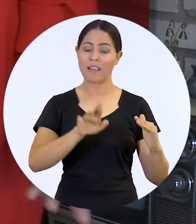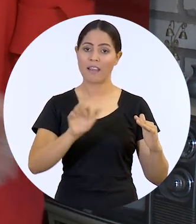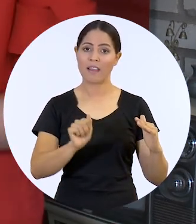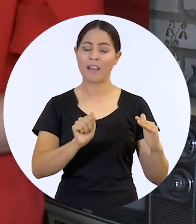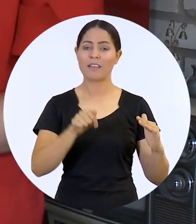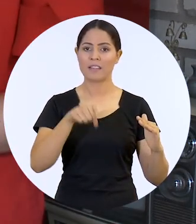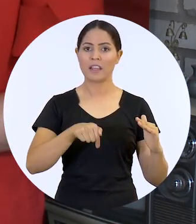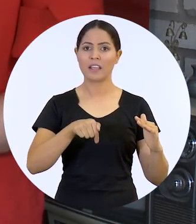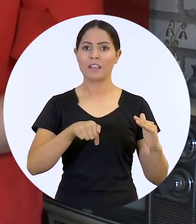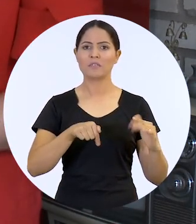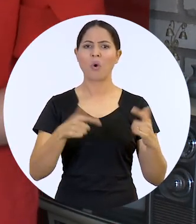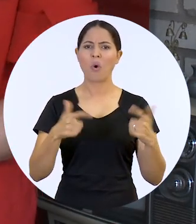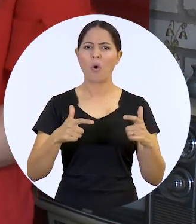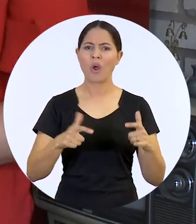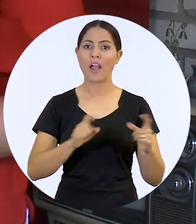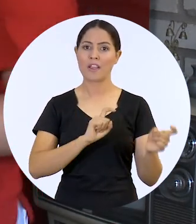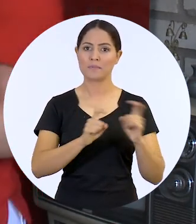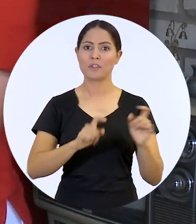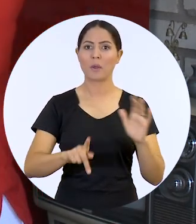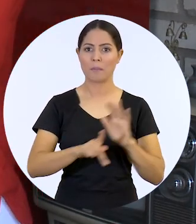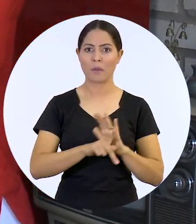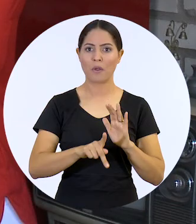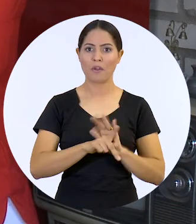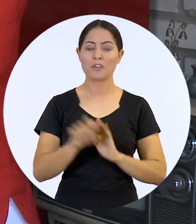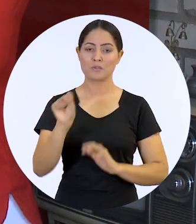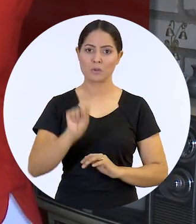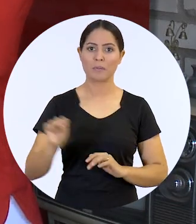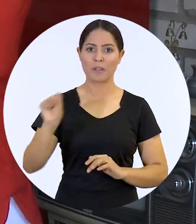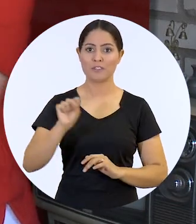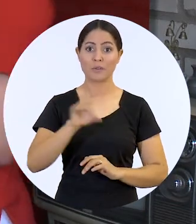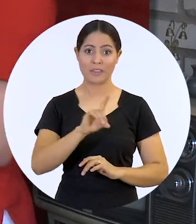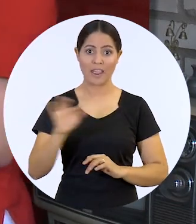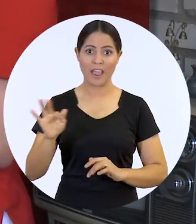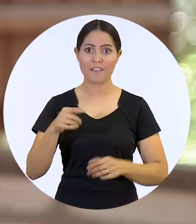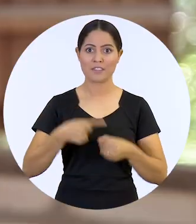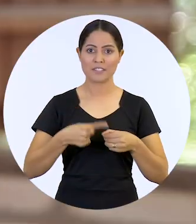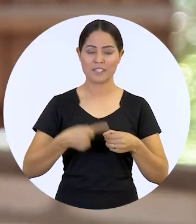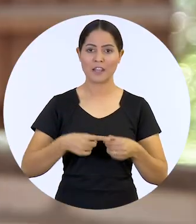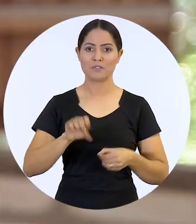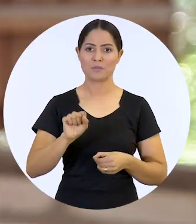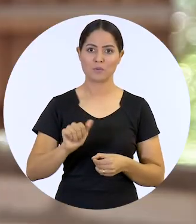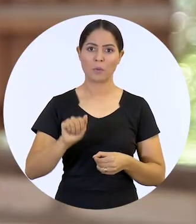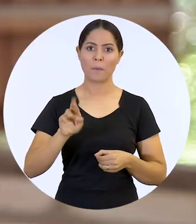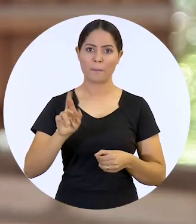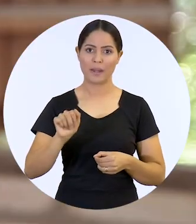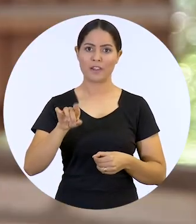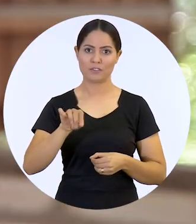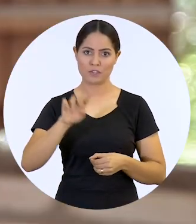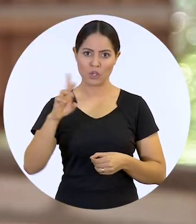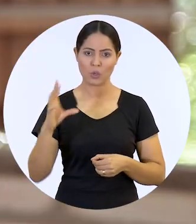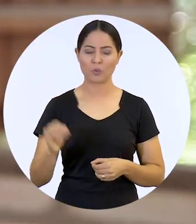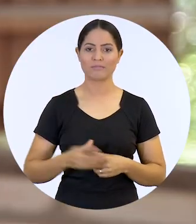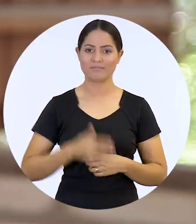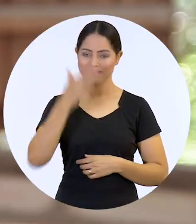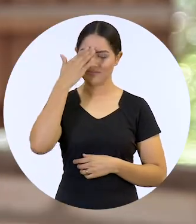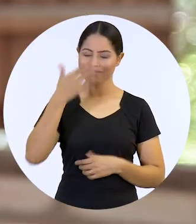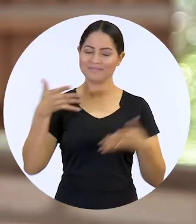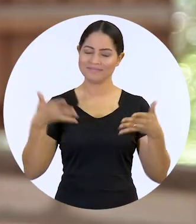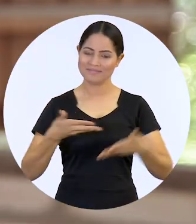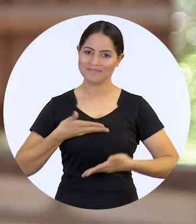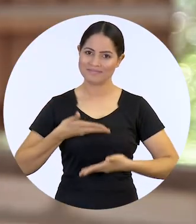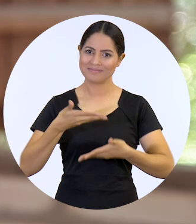Sobradinho, região administrativa do Distrito Federal. Muito obrigada por me acompanhar. Obrigado, Natália, a vocês pelo convite. A